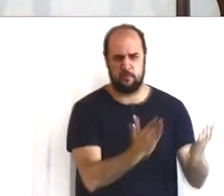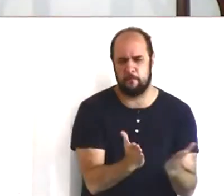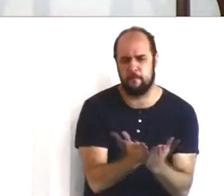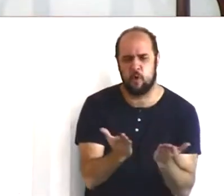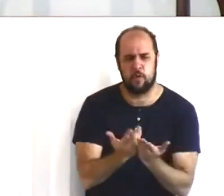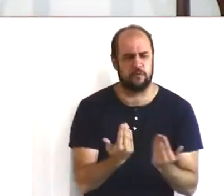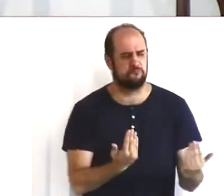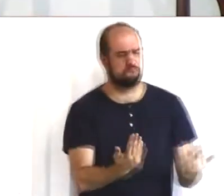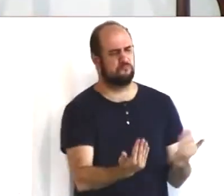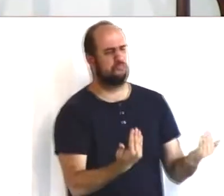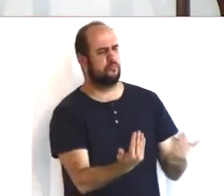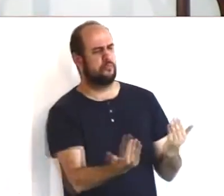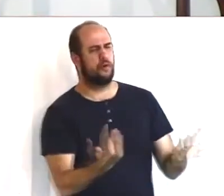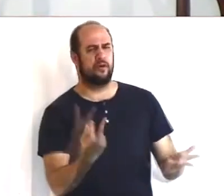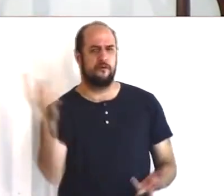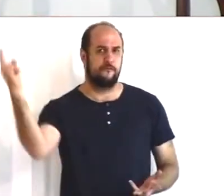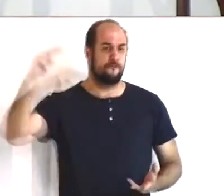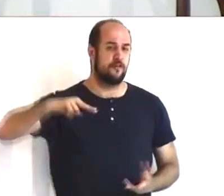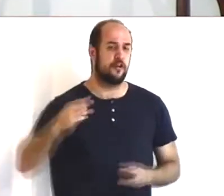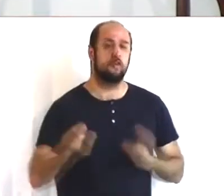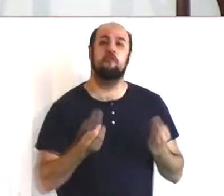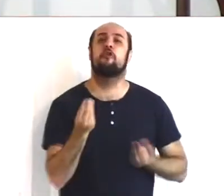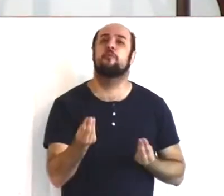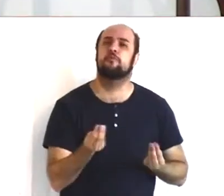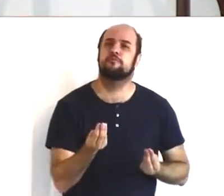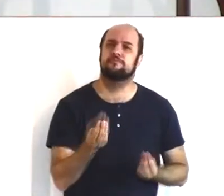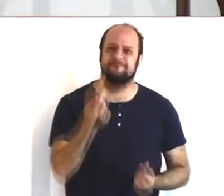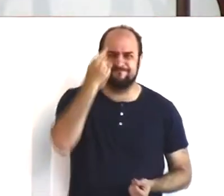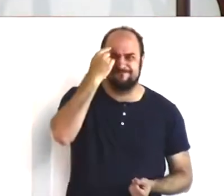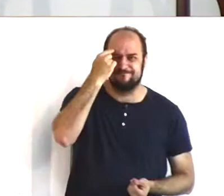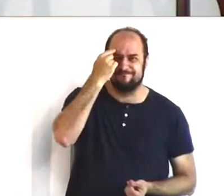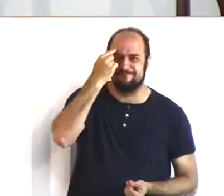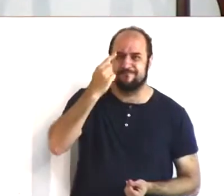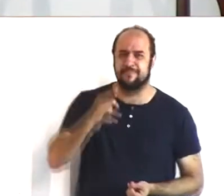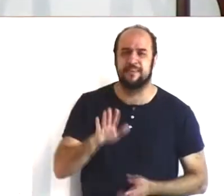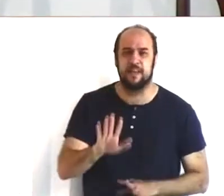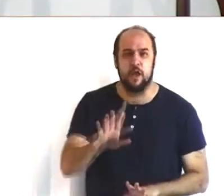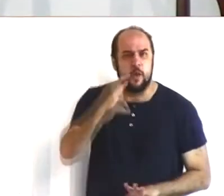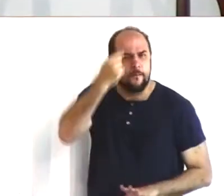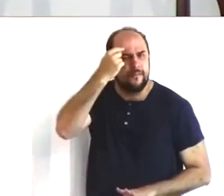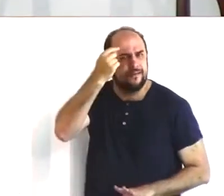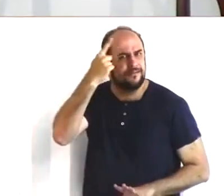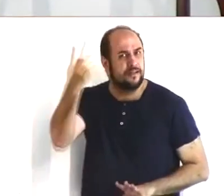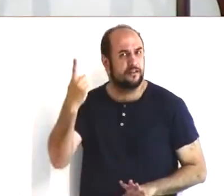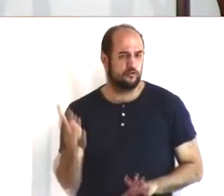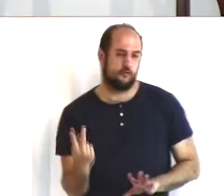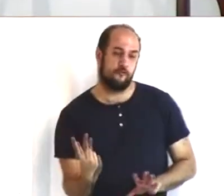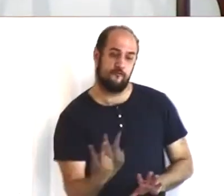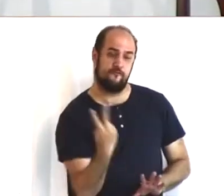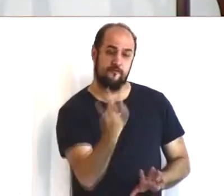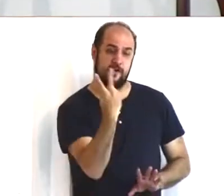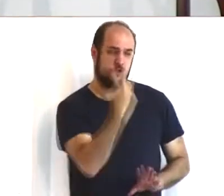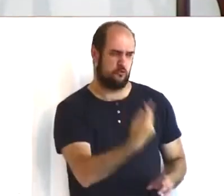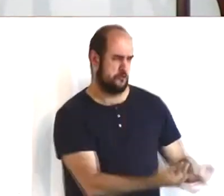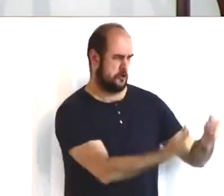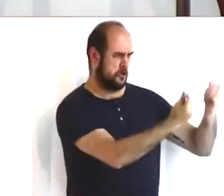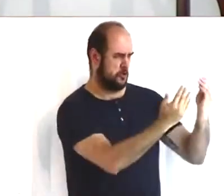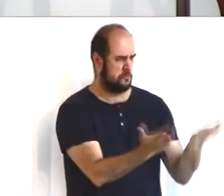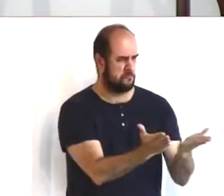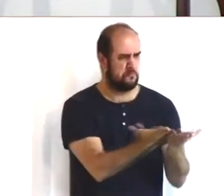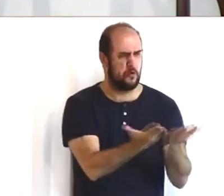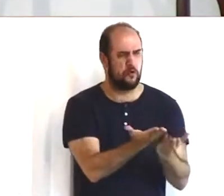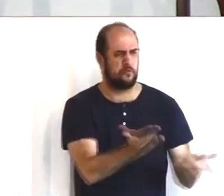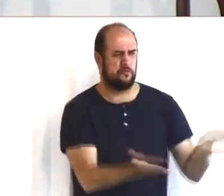pobre? Pense na perspectiva de Deus. Você imagina que Deus dê valor diferente a um homem rico ou a um homem